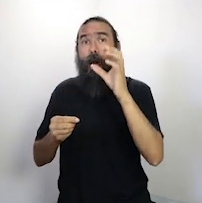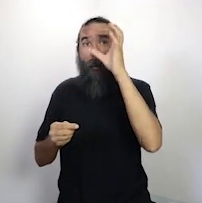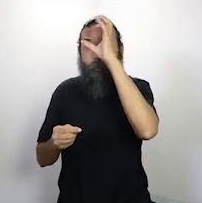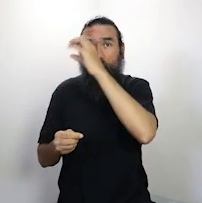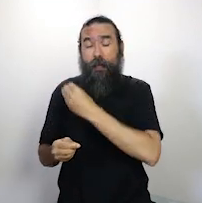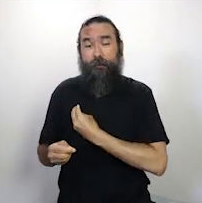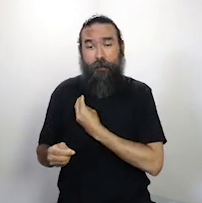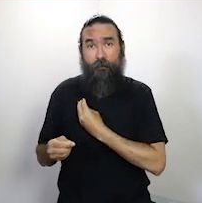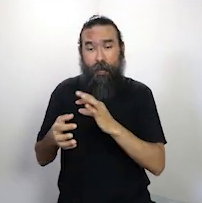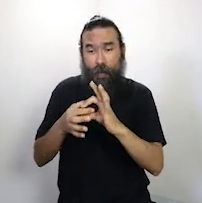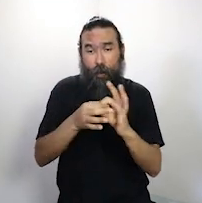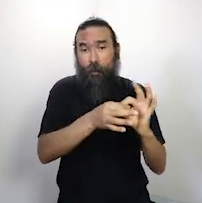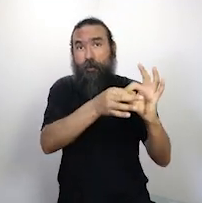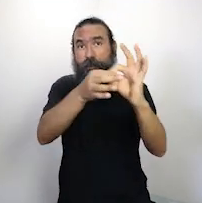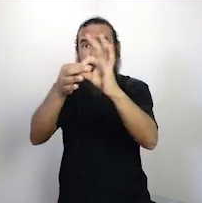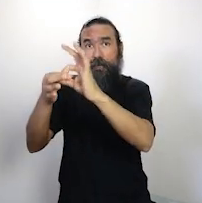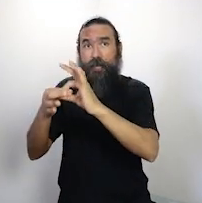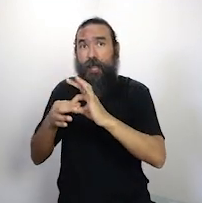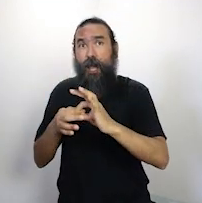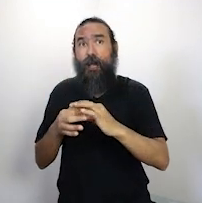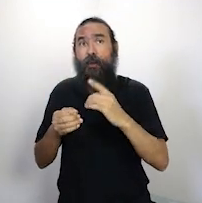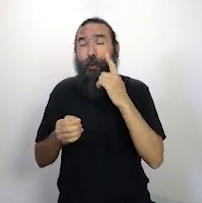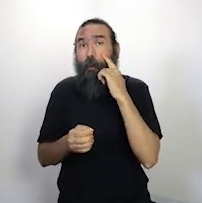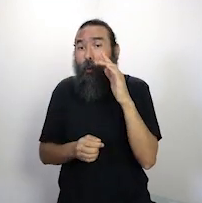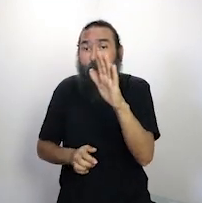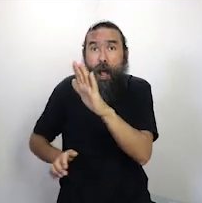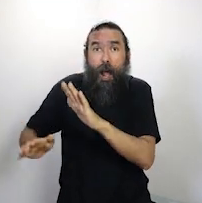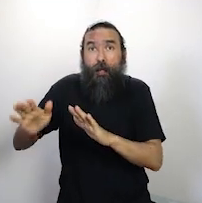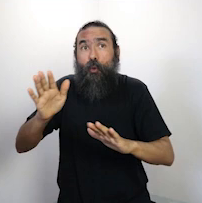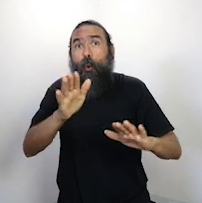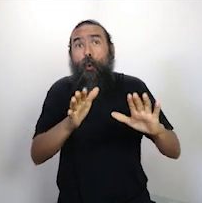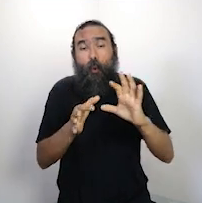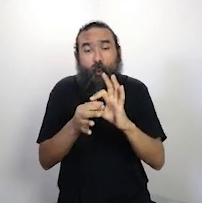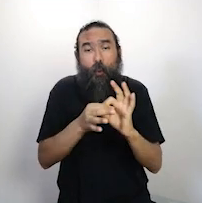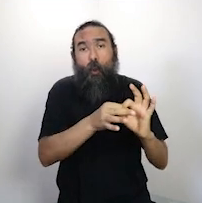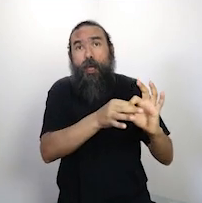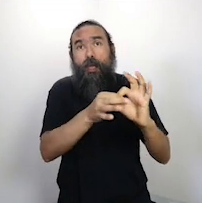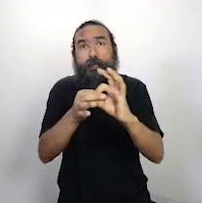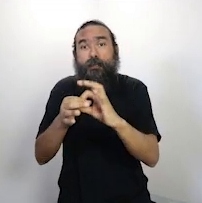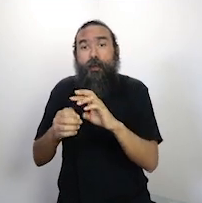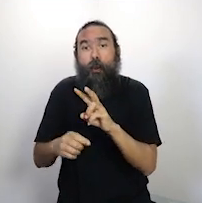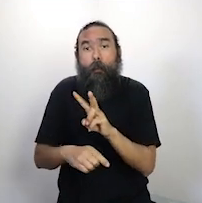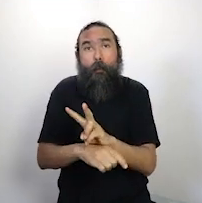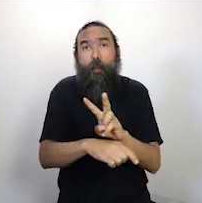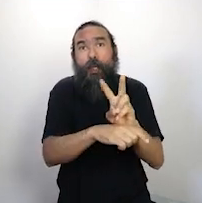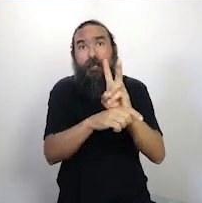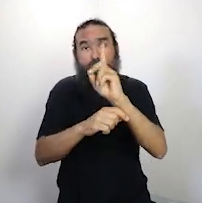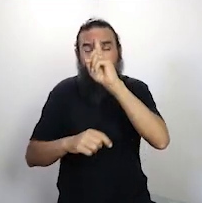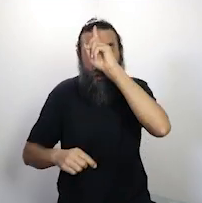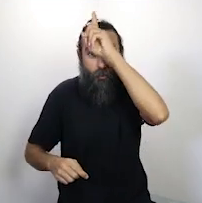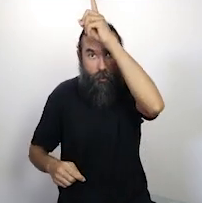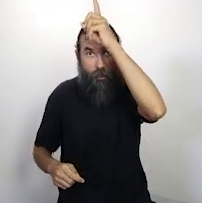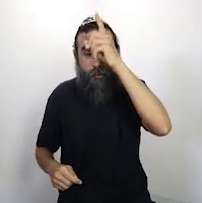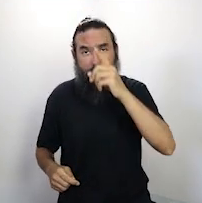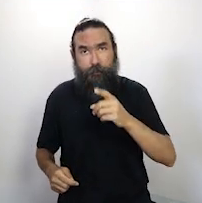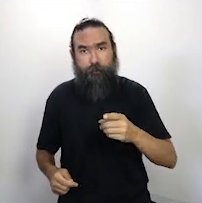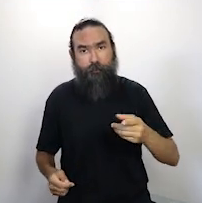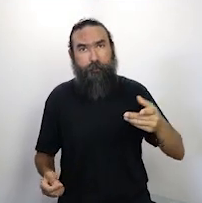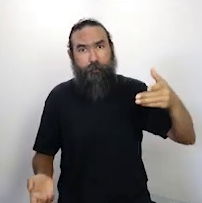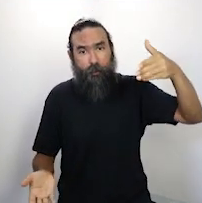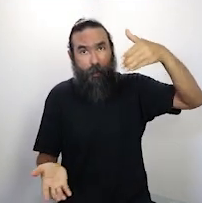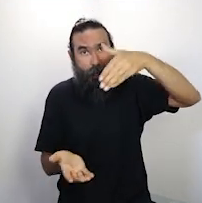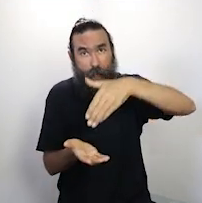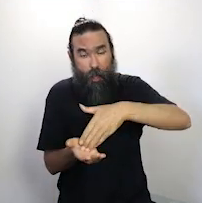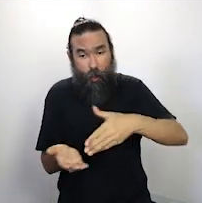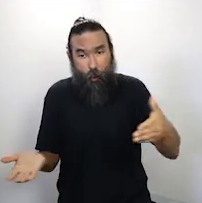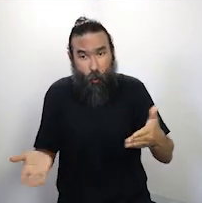e pensar em um mundo muito mais cuidadoso, muito mais coletivo. Desde as 17 horas de hoje, a APIB, a